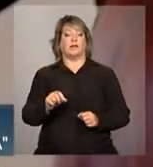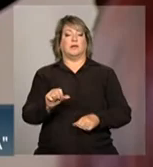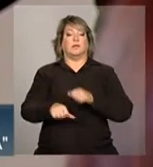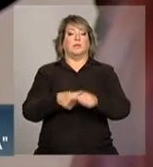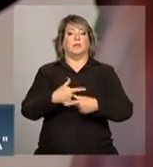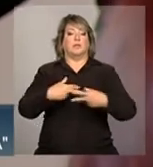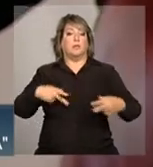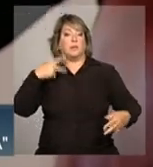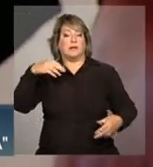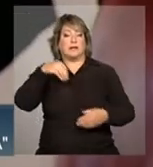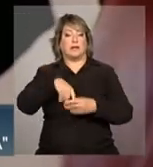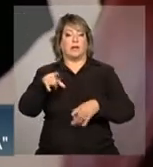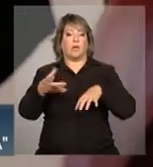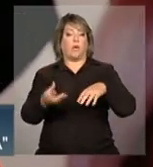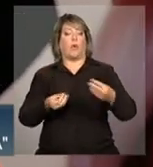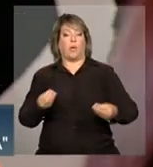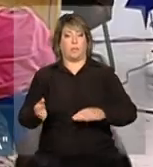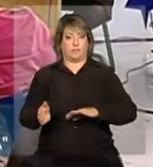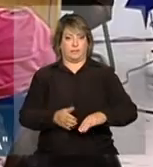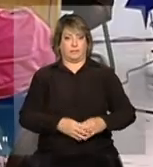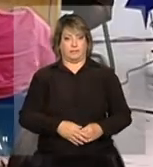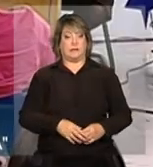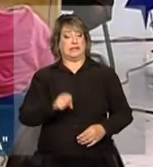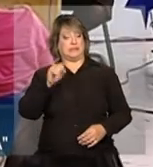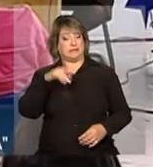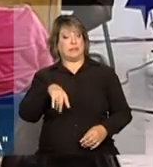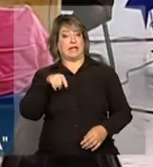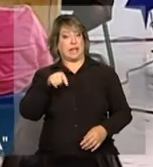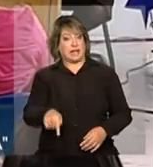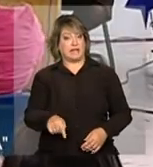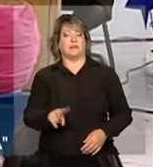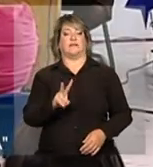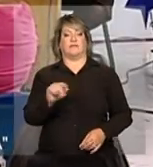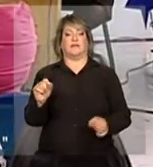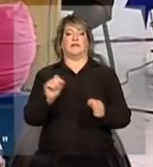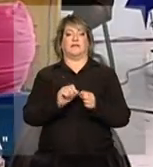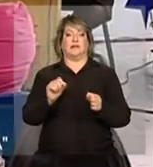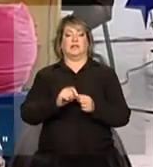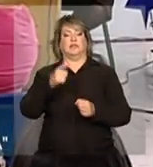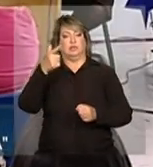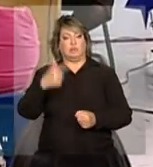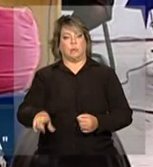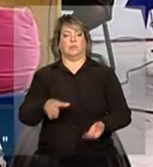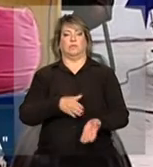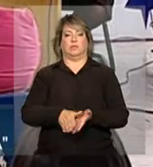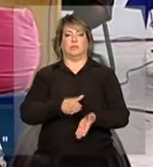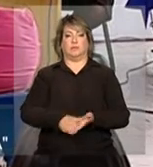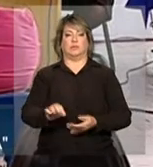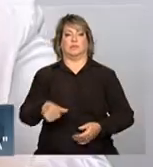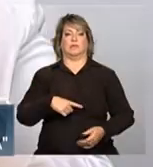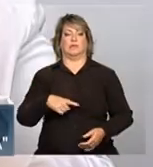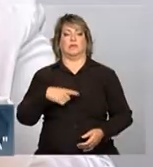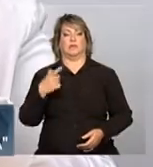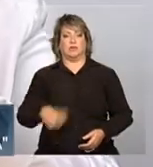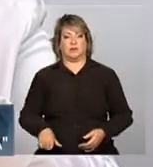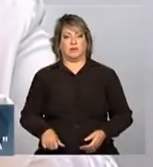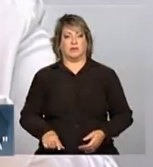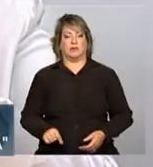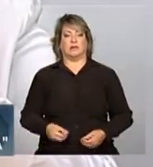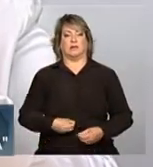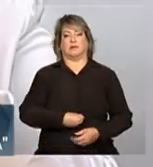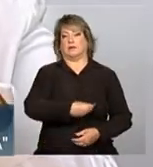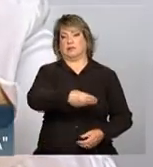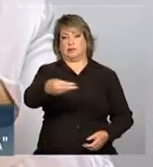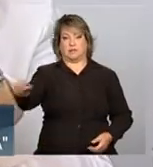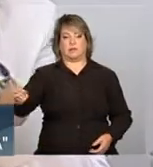governo no Congresso. Sim, ela será retomada, ela será republicada e será